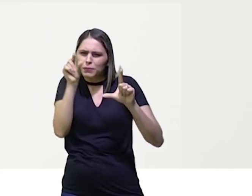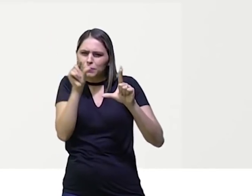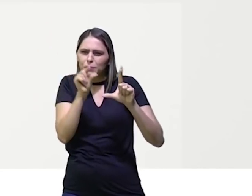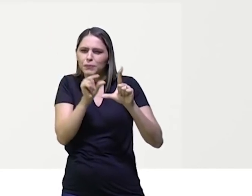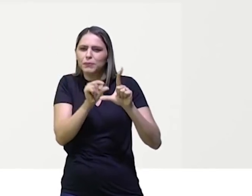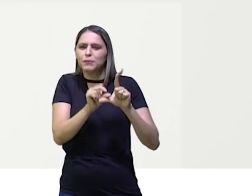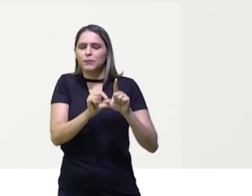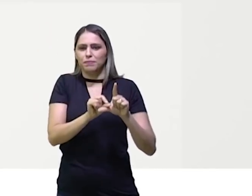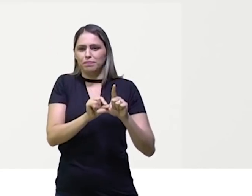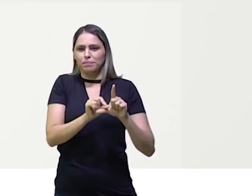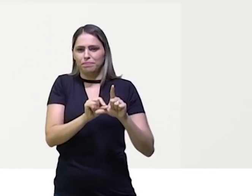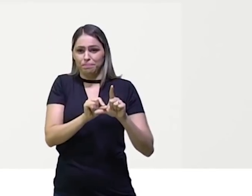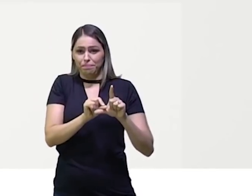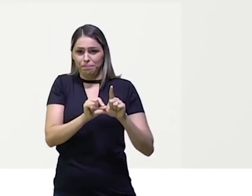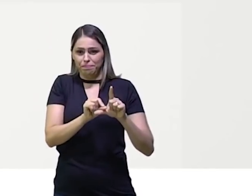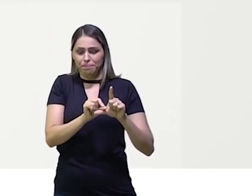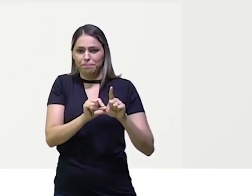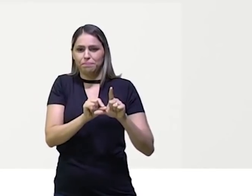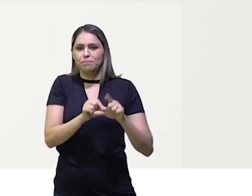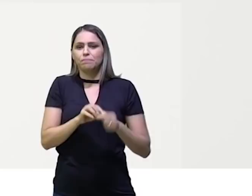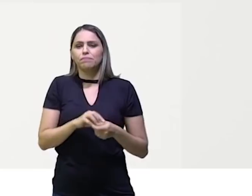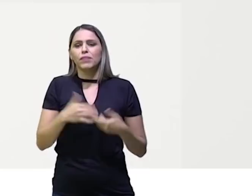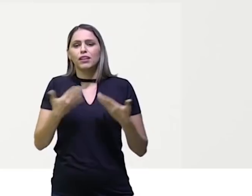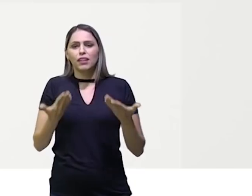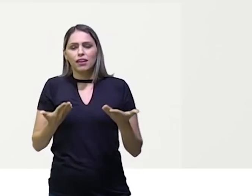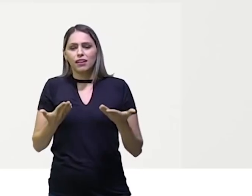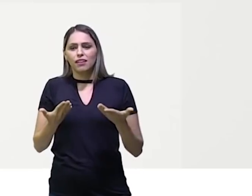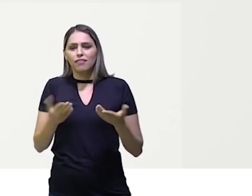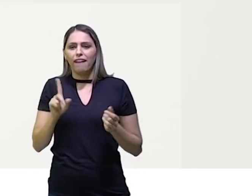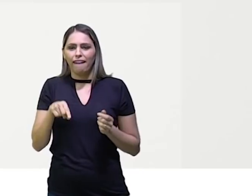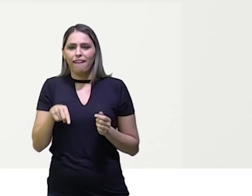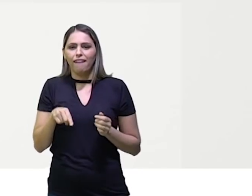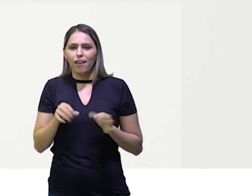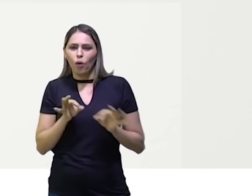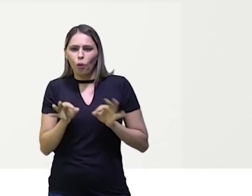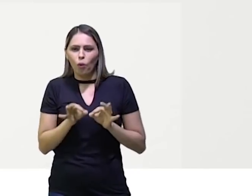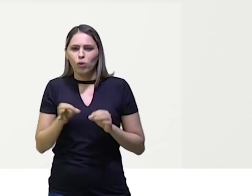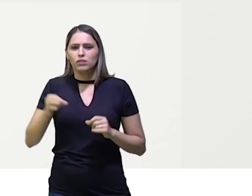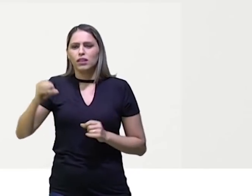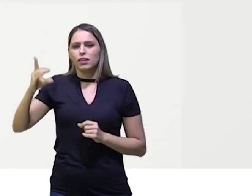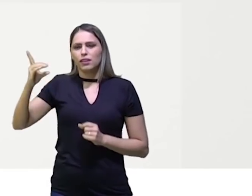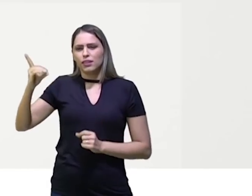Descemos a escada, então esse é chamado de ordem